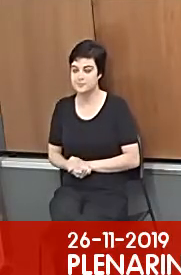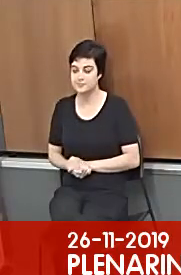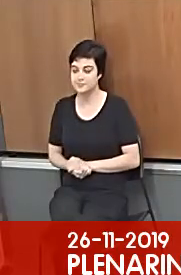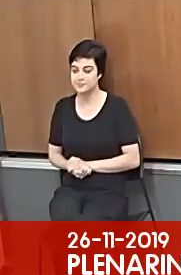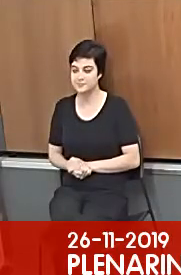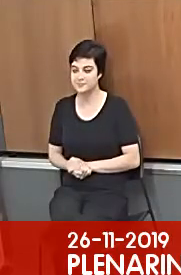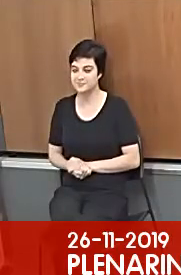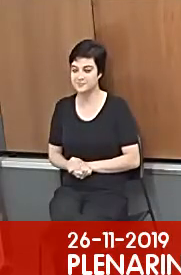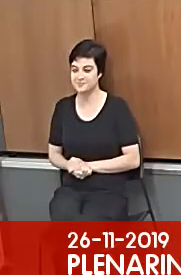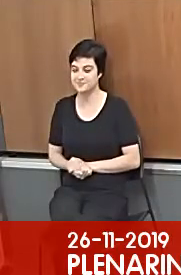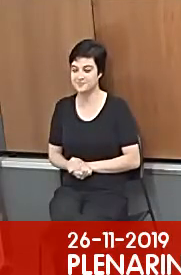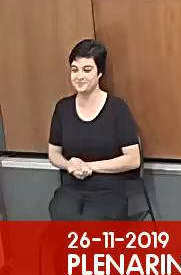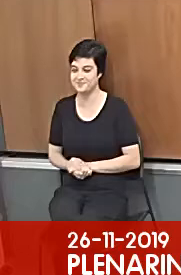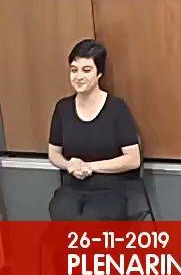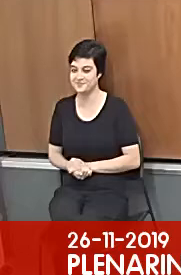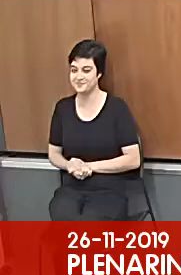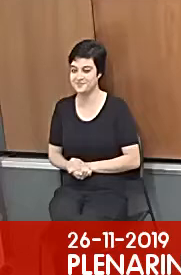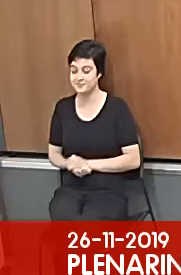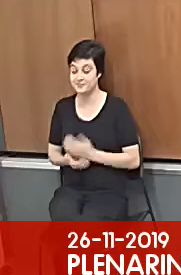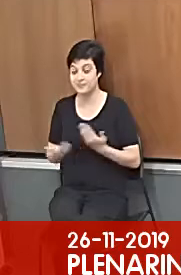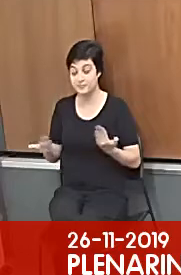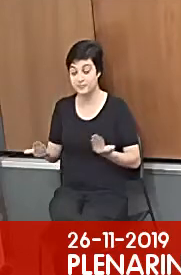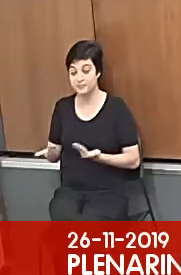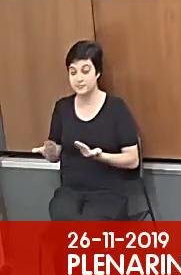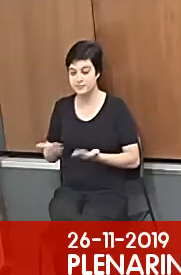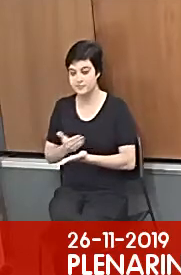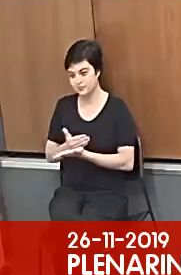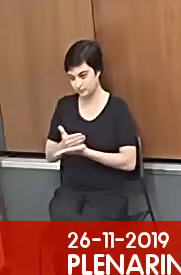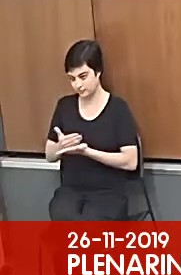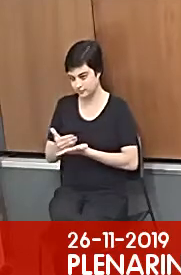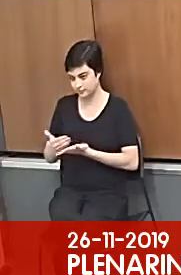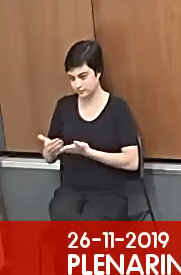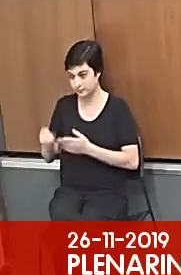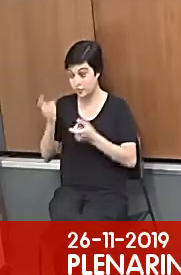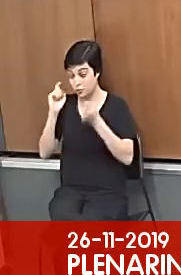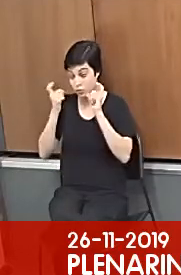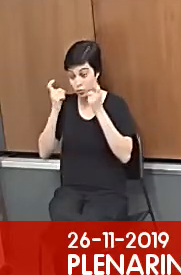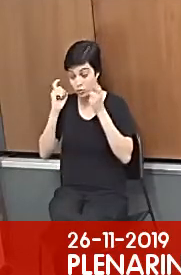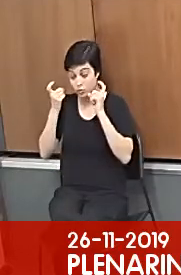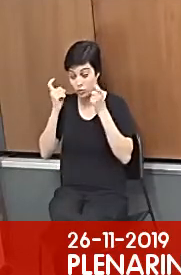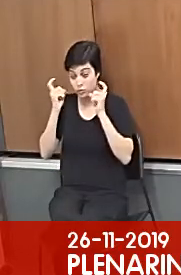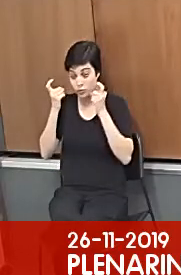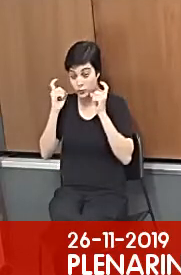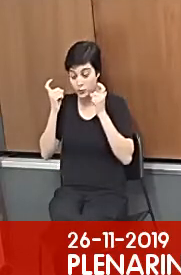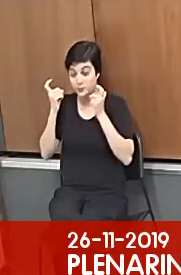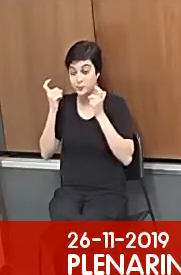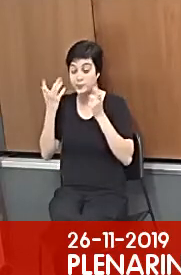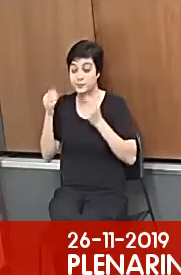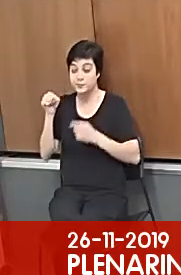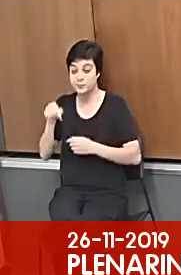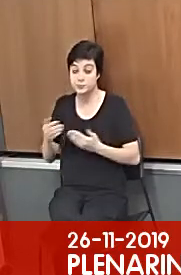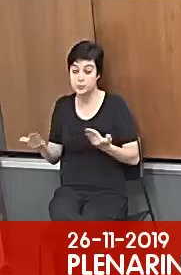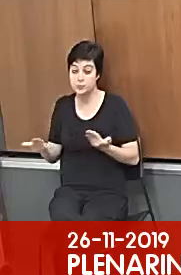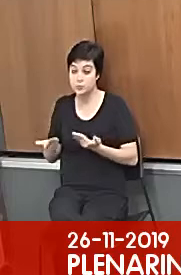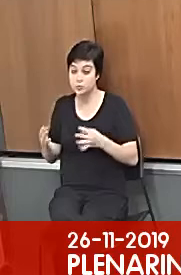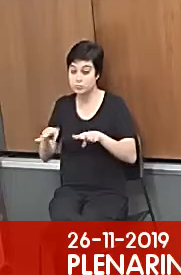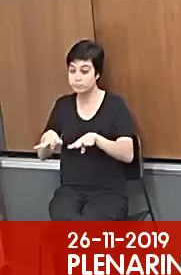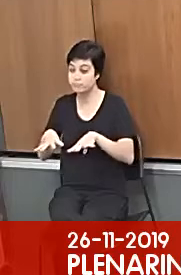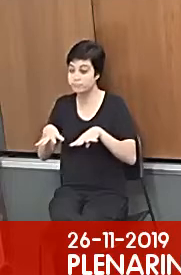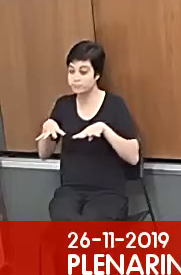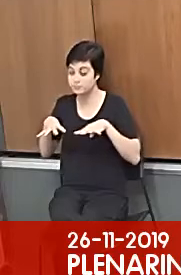Muito bem, nós vamos aqui, então, no início dessa audiência. Essa audiência se refere ao